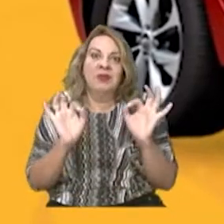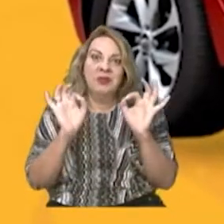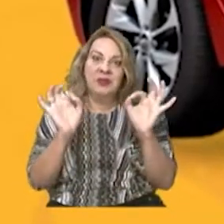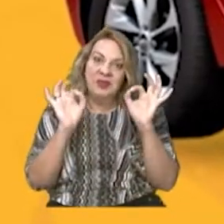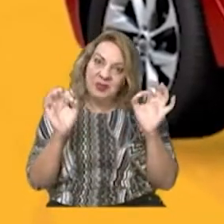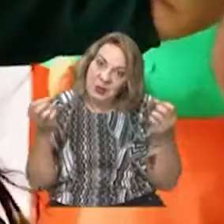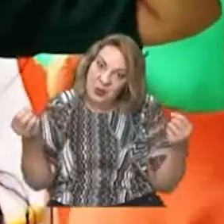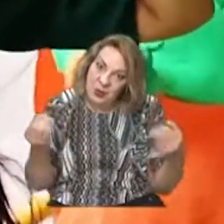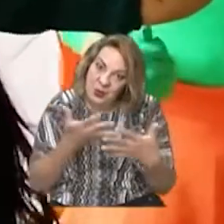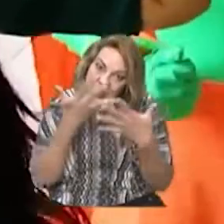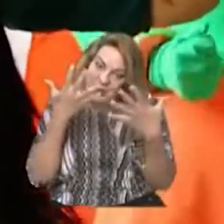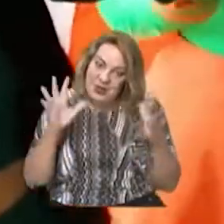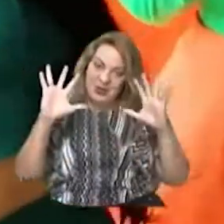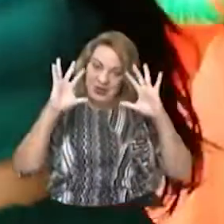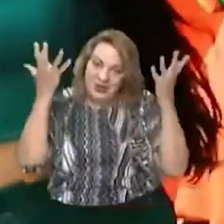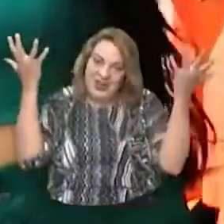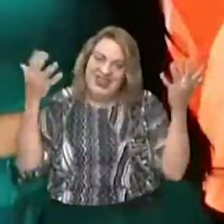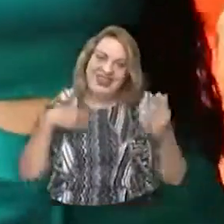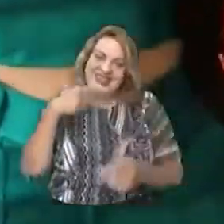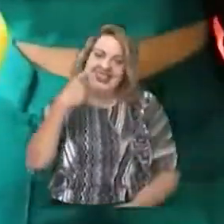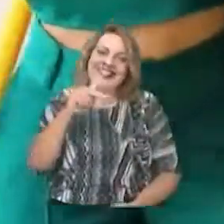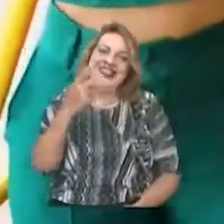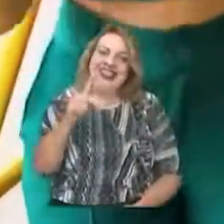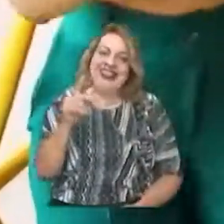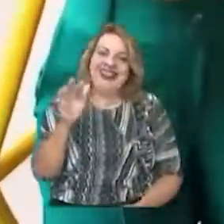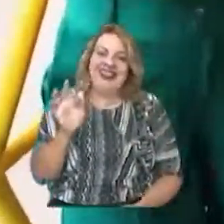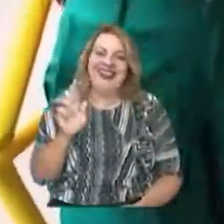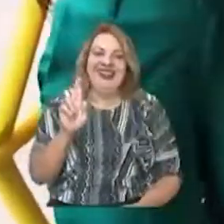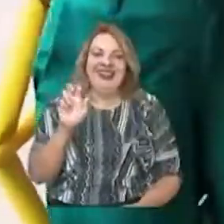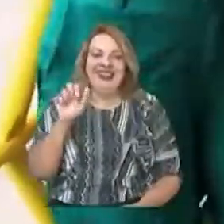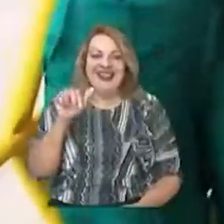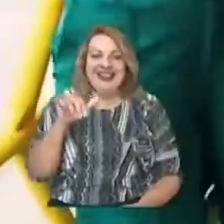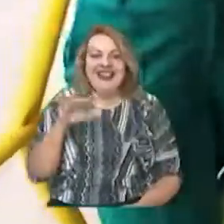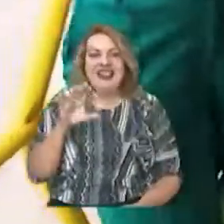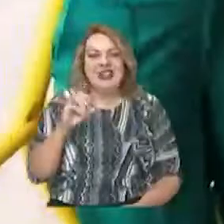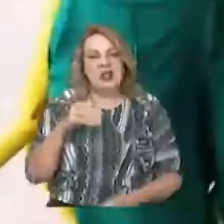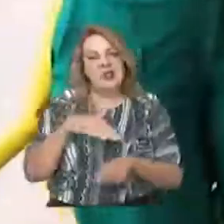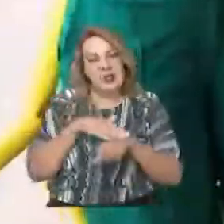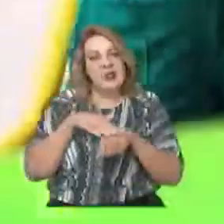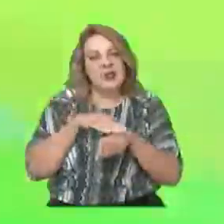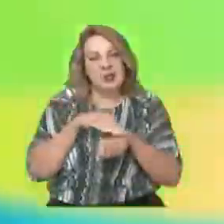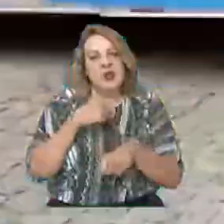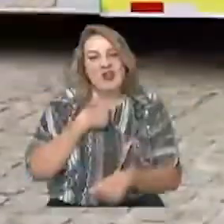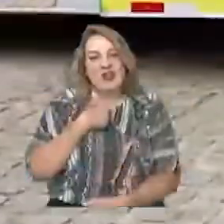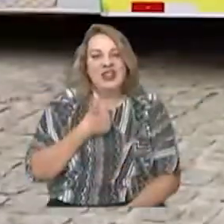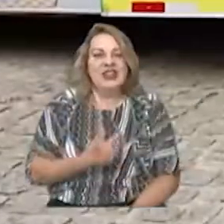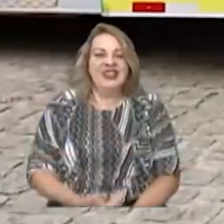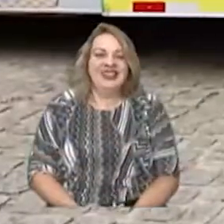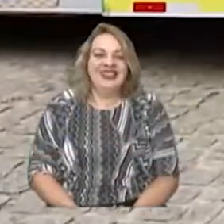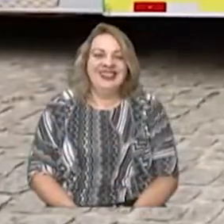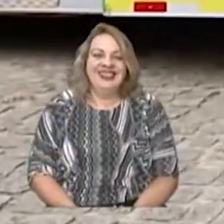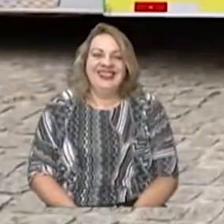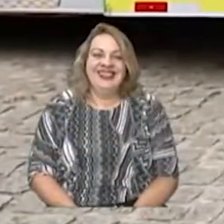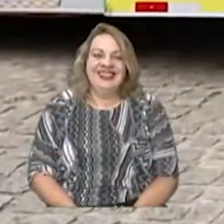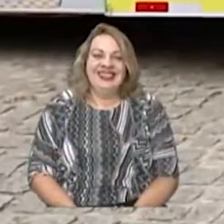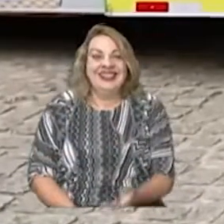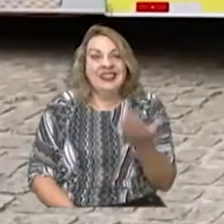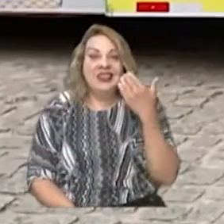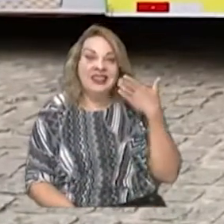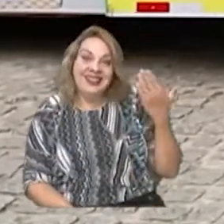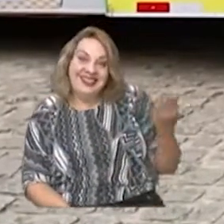0 quilômetro fez a alegria do Francisco, que conversou com a gente. E olha ele aqui,